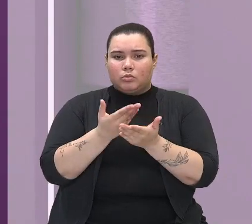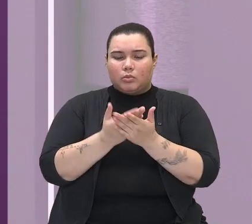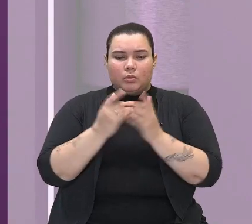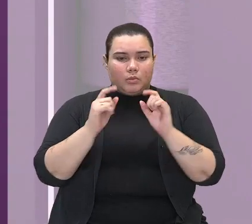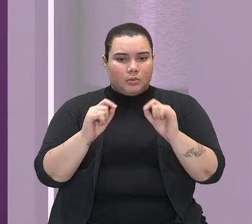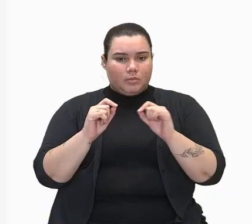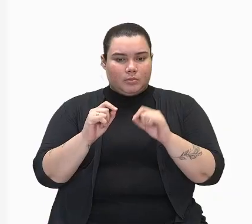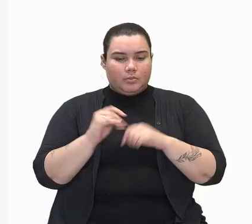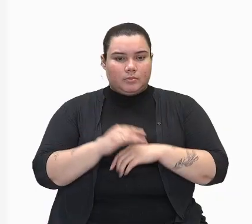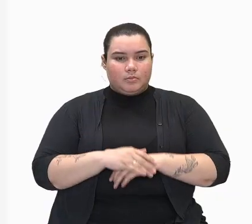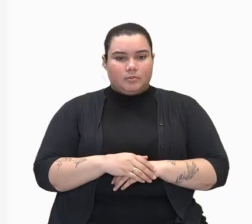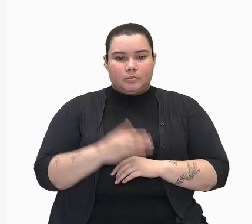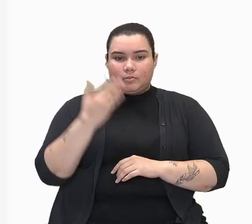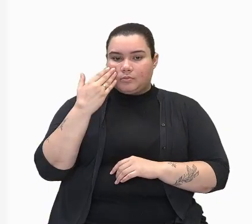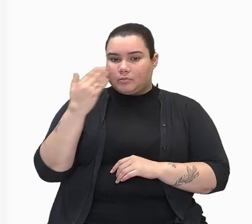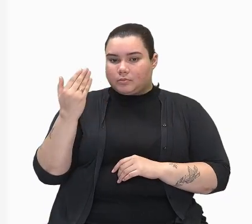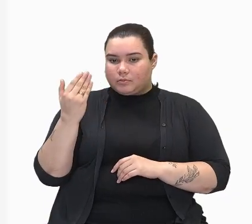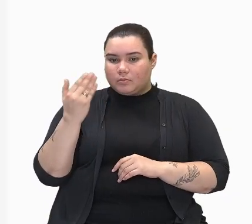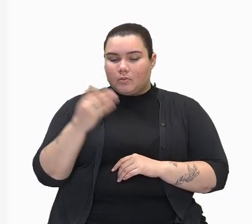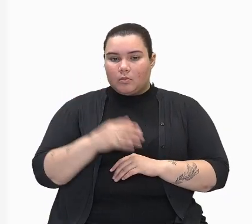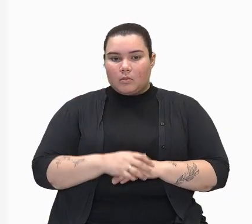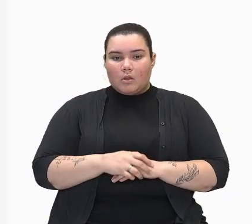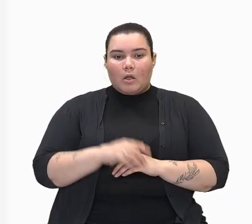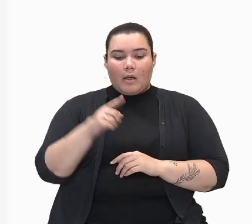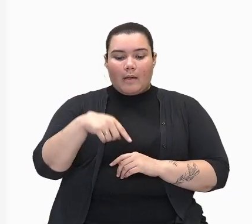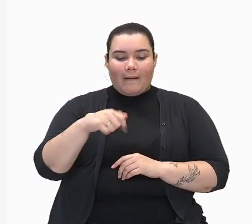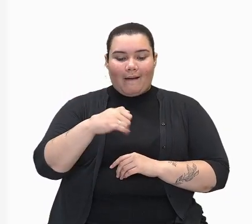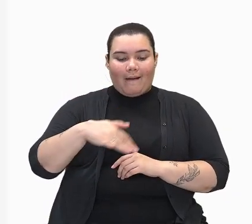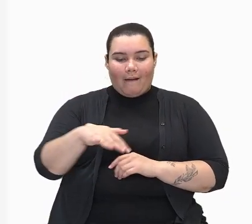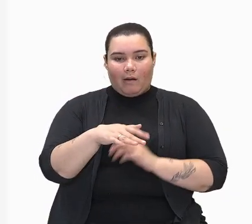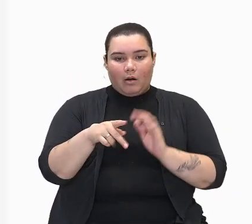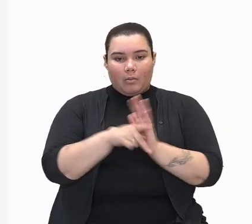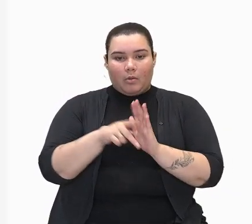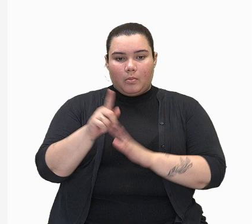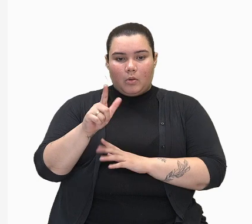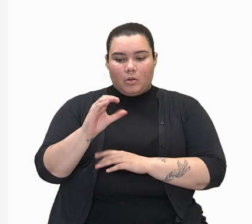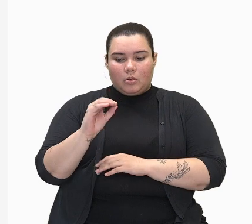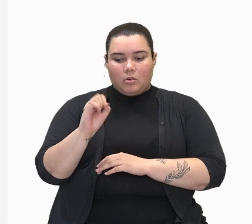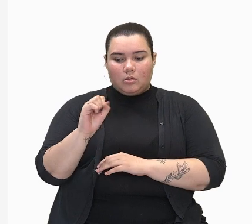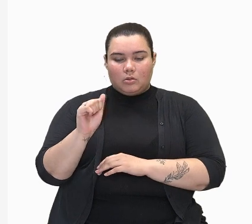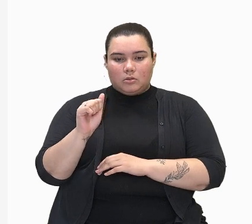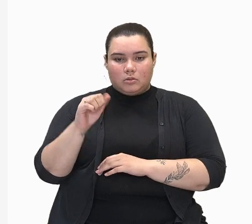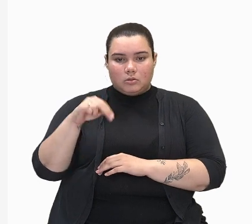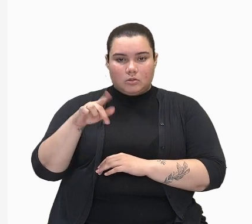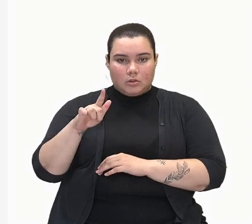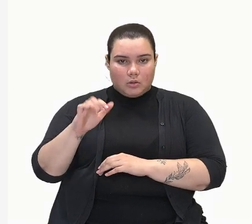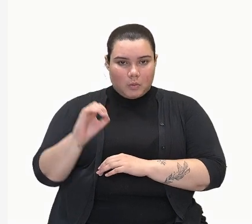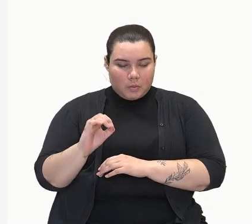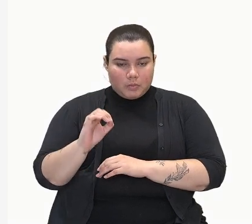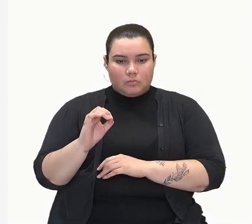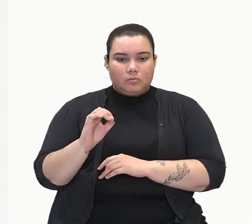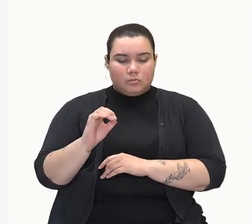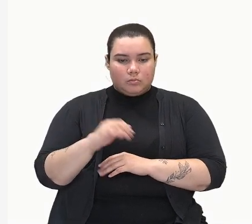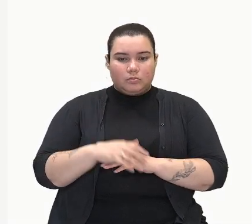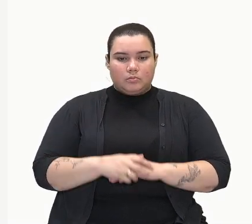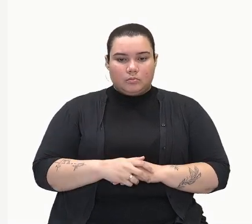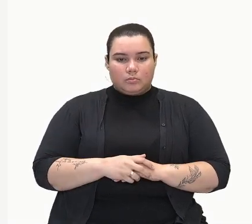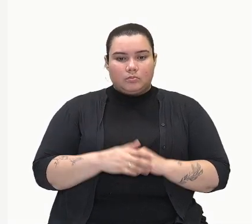2, acompanhe comigo, é a área de um losango. Para calcular a área de um losango,